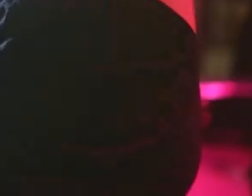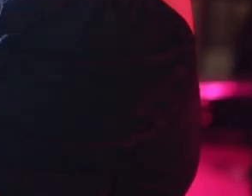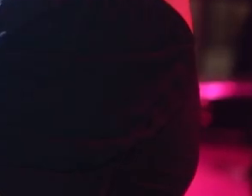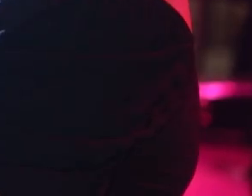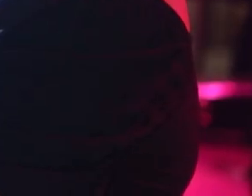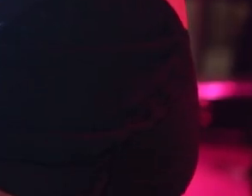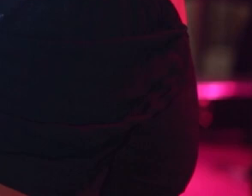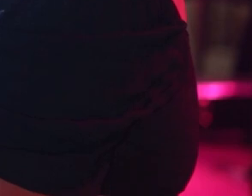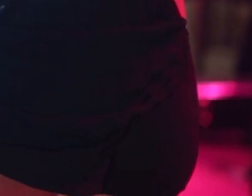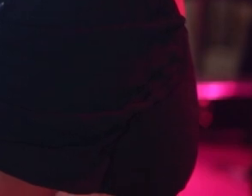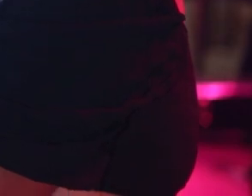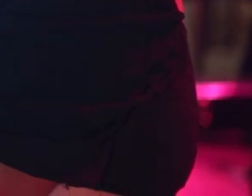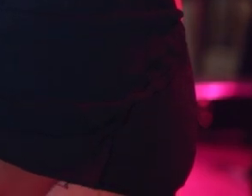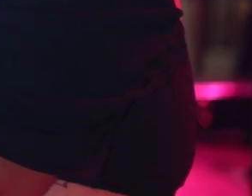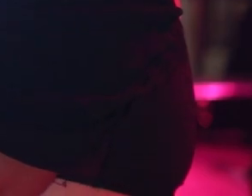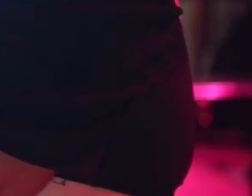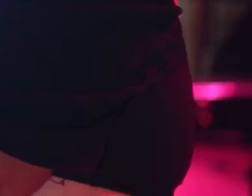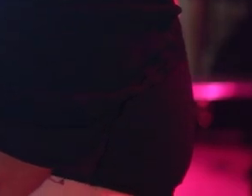universais do